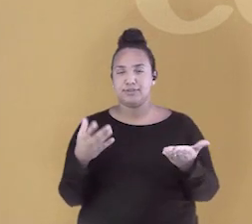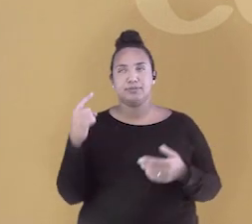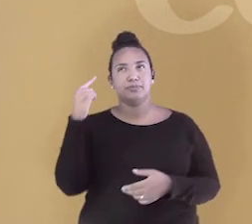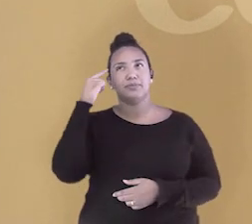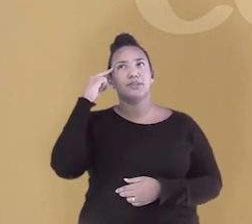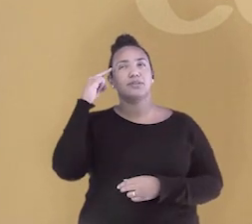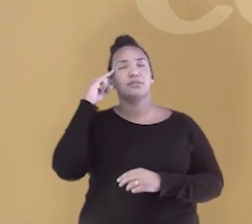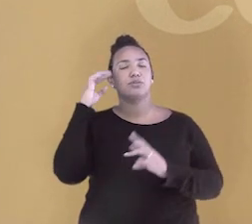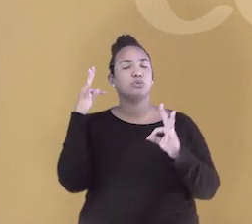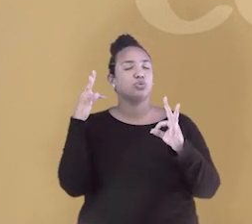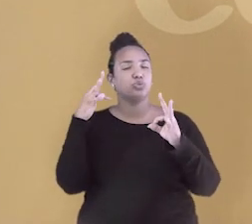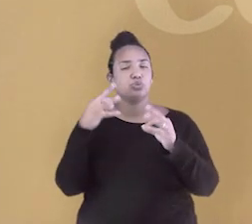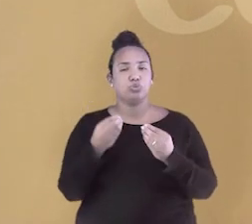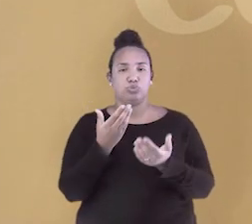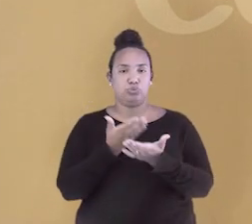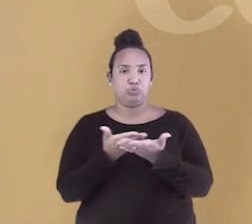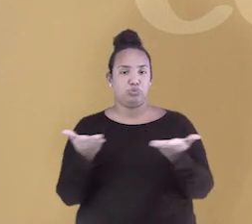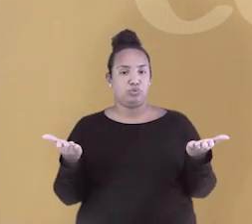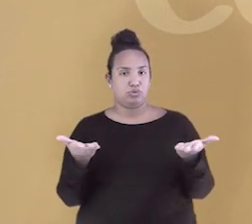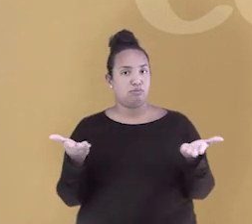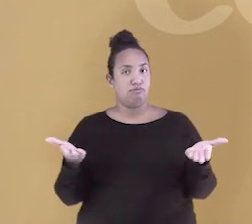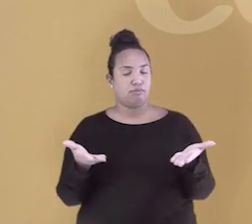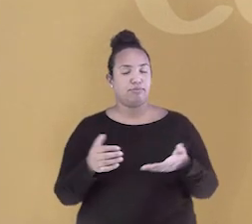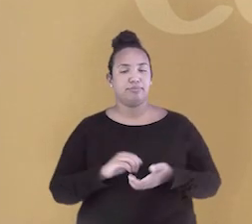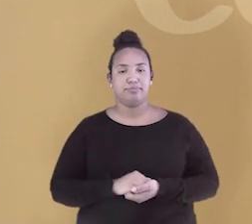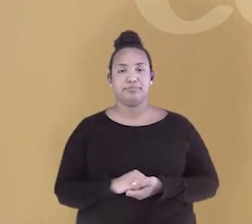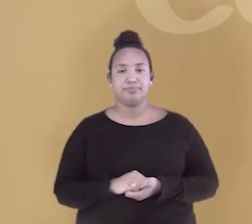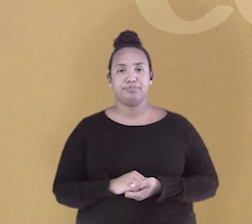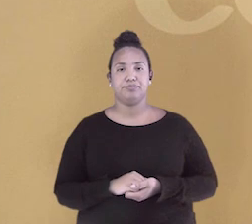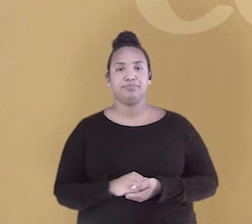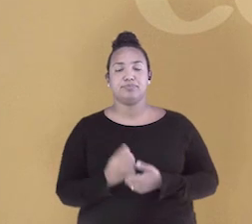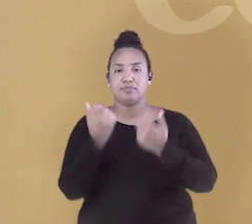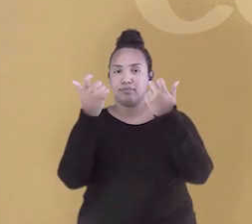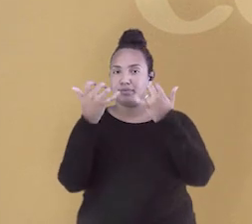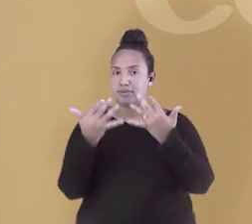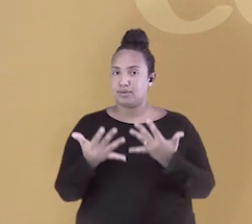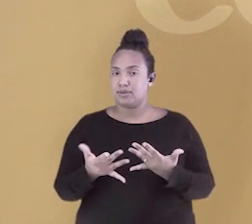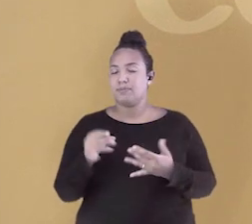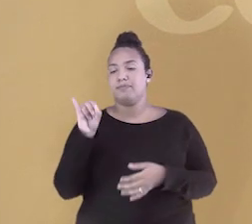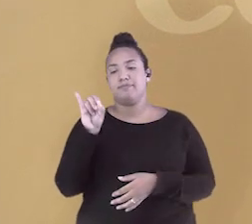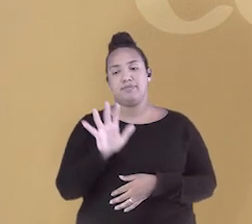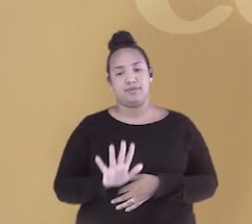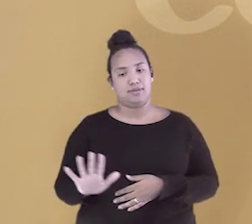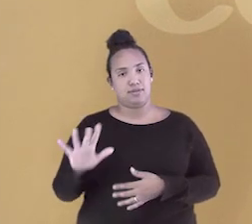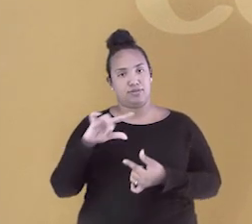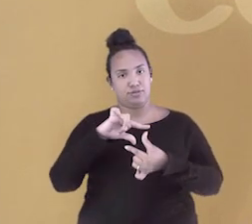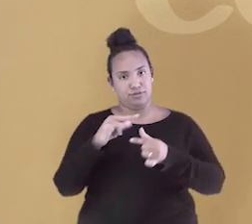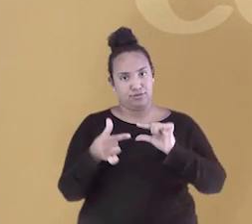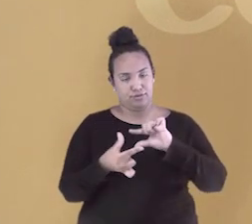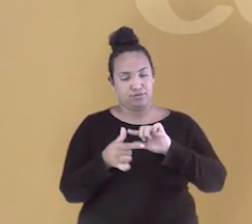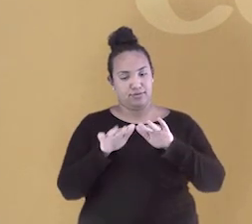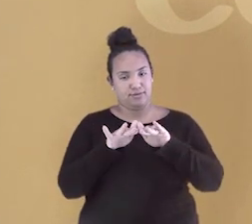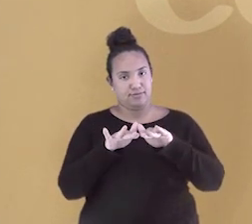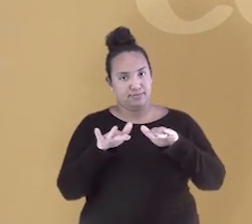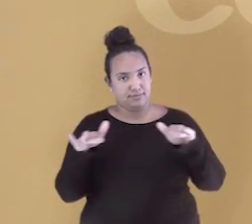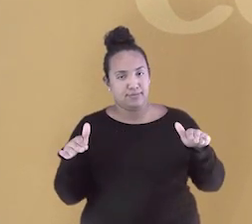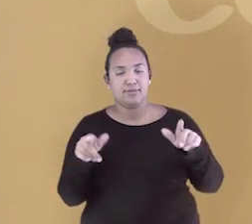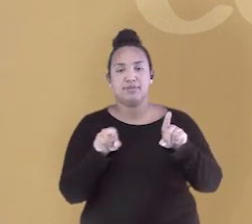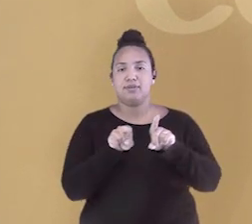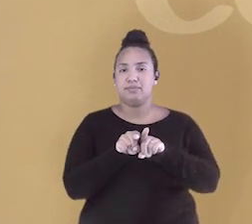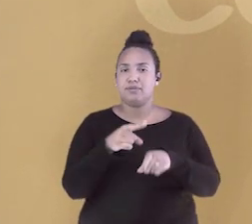falou até aqui. Falamos sobre algumas figuras planas, além de podermos identificar e conhecer tais